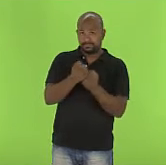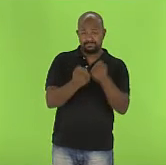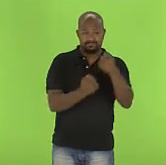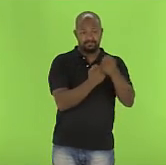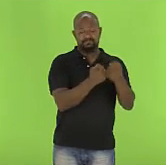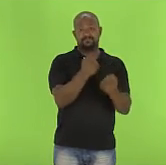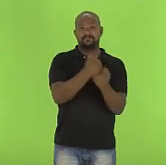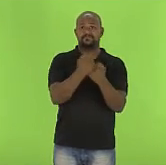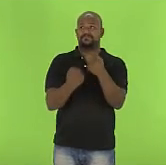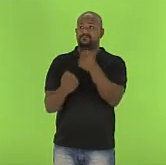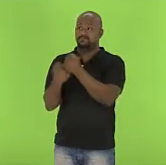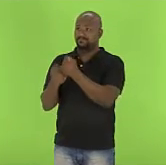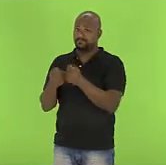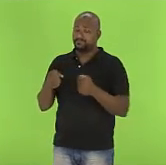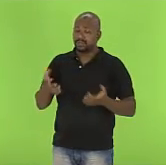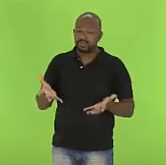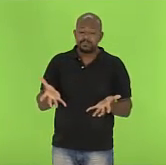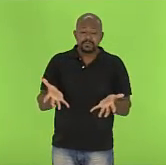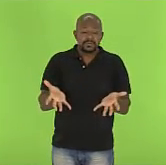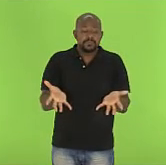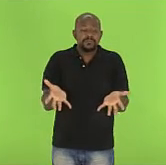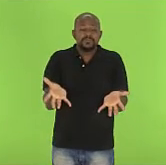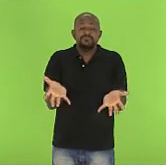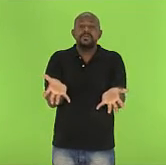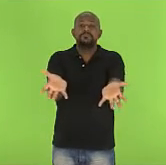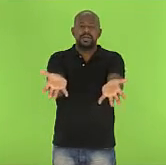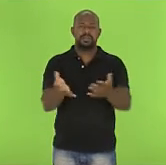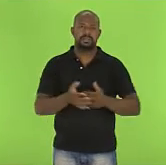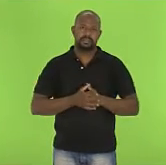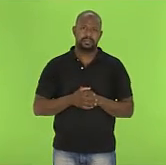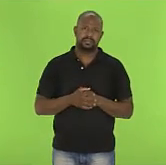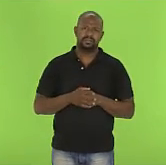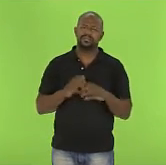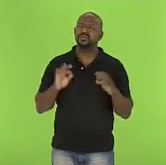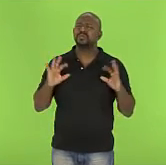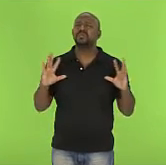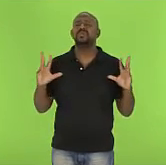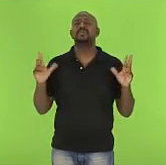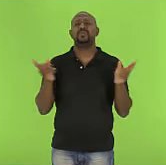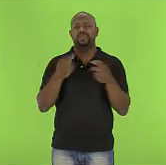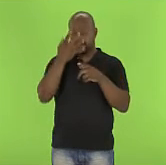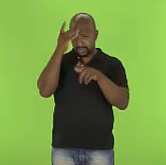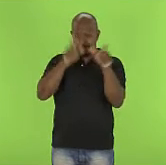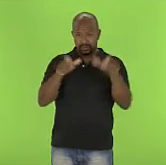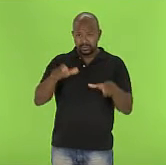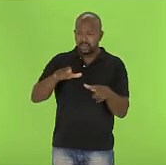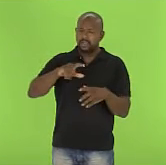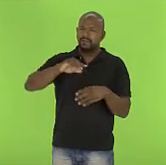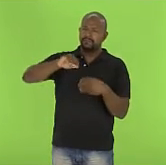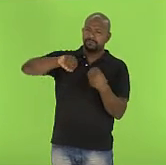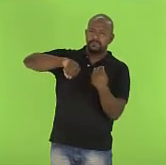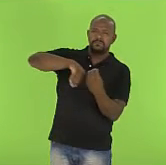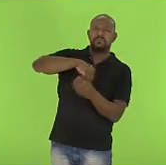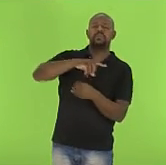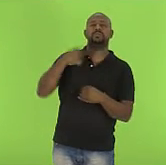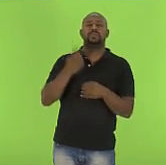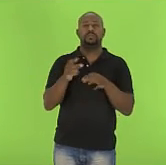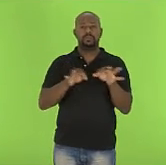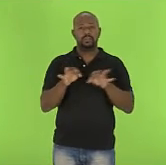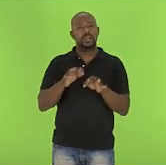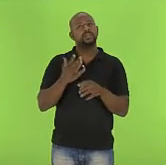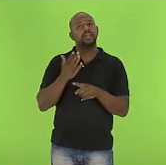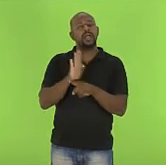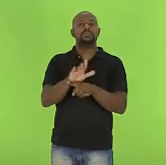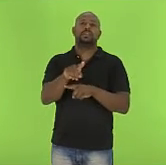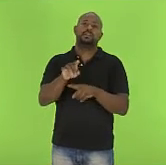se ajudando. Ajudando a andar para frente. Todas as pessoas que foram envolvidas no nosso